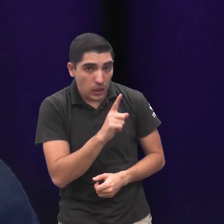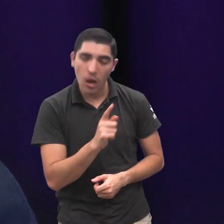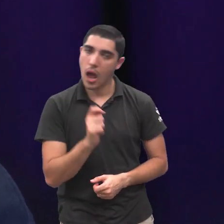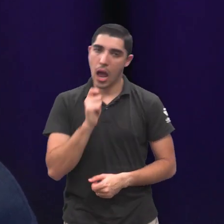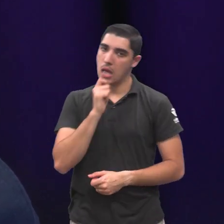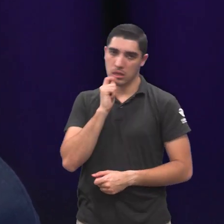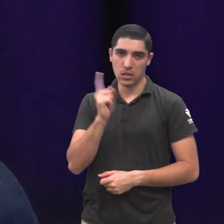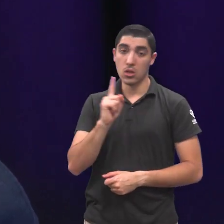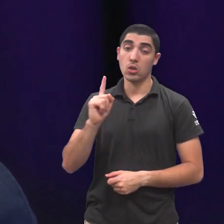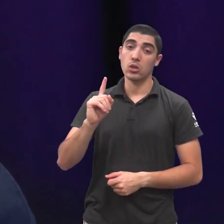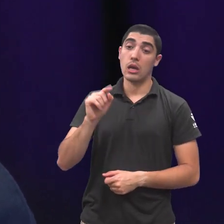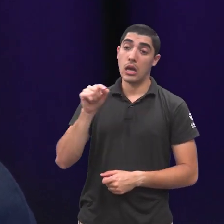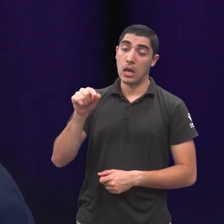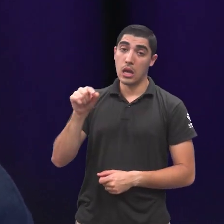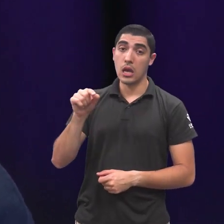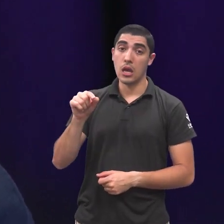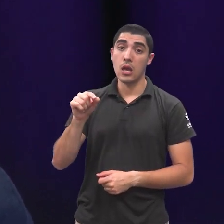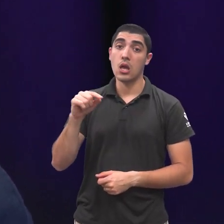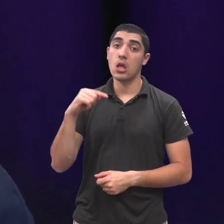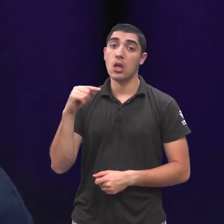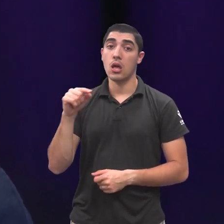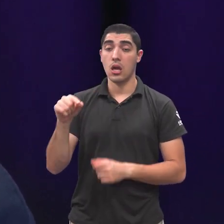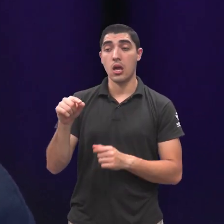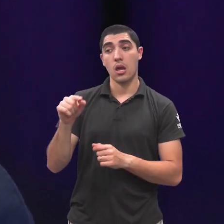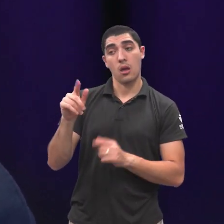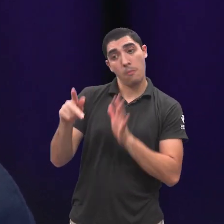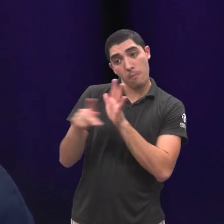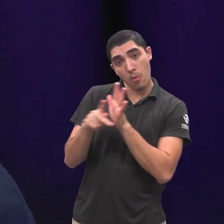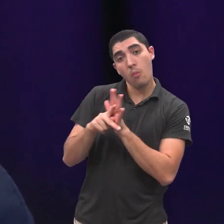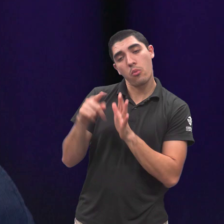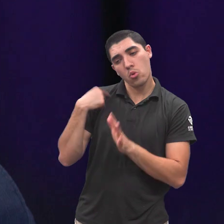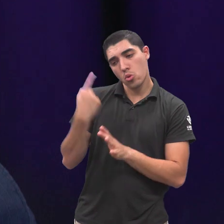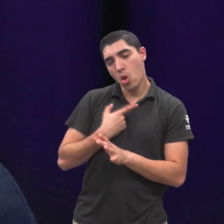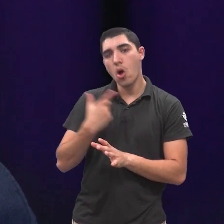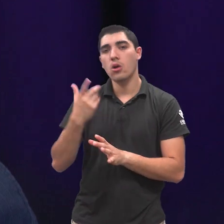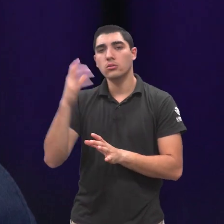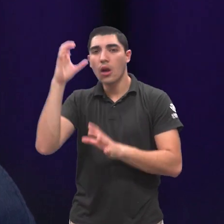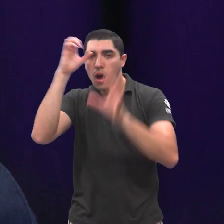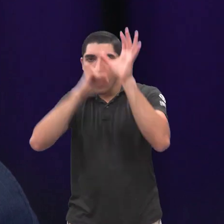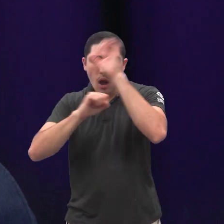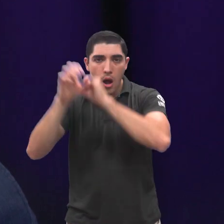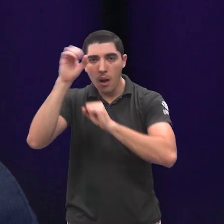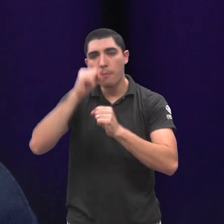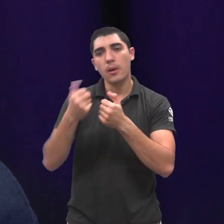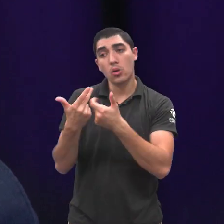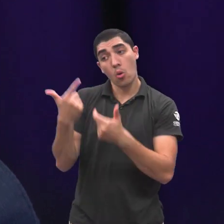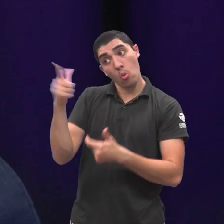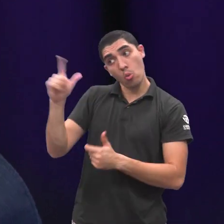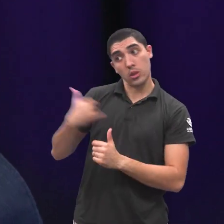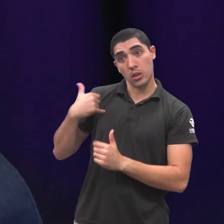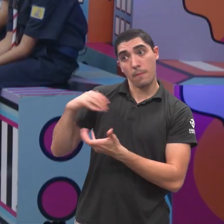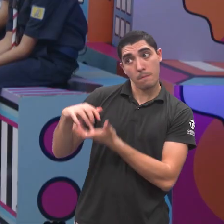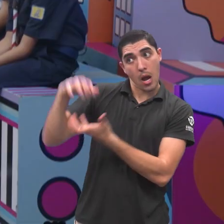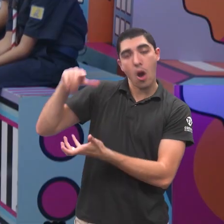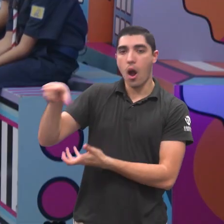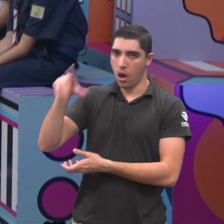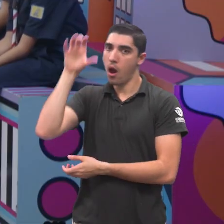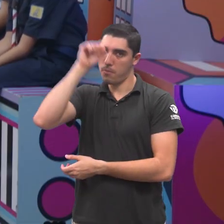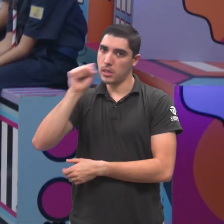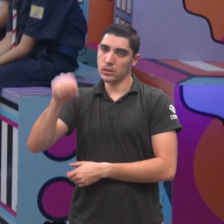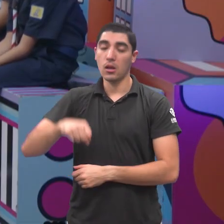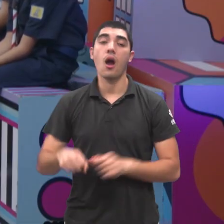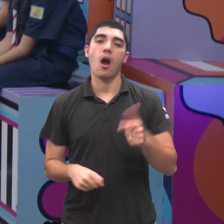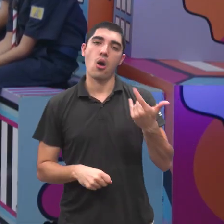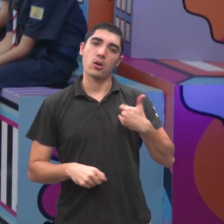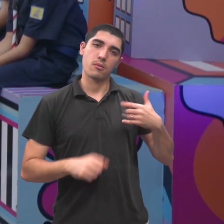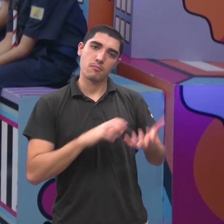não. Não, só na base da idade dos escoteiros que a gente acontece fazendo isso. Só pros mais velhos, então. Então a